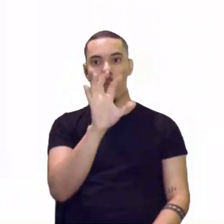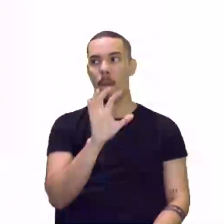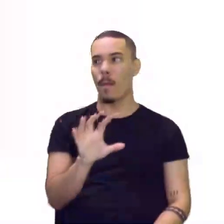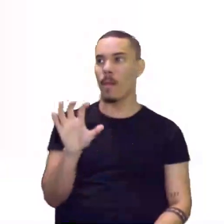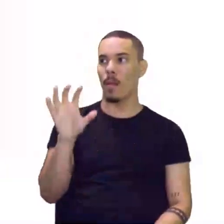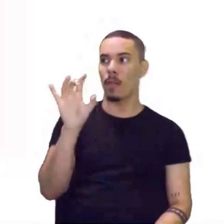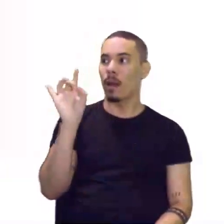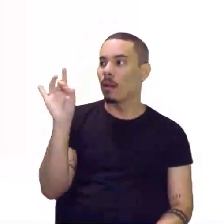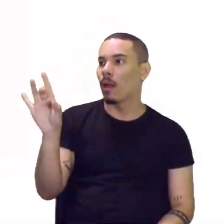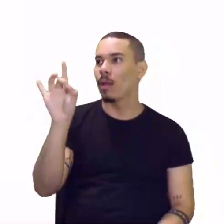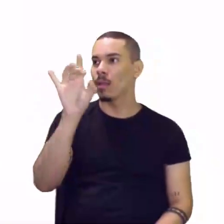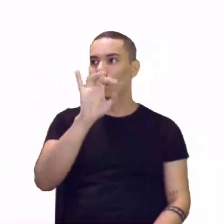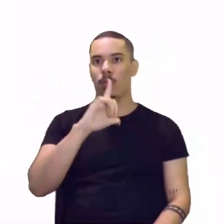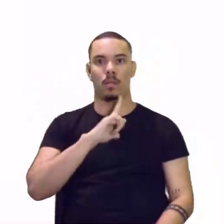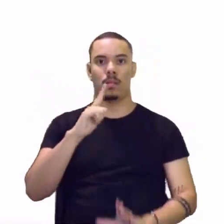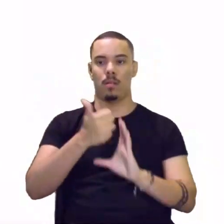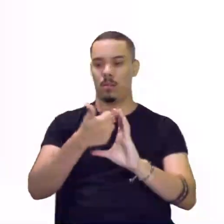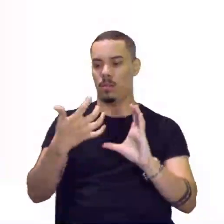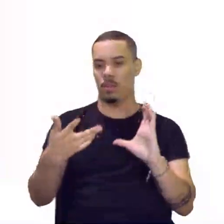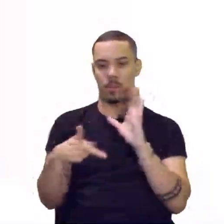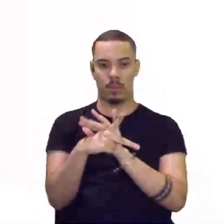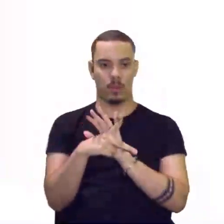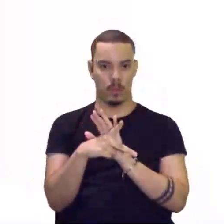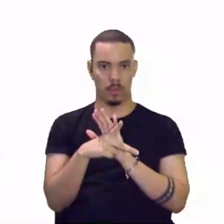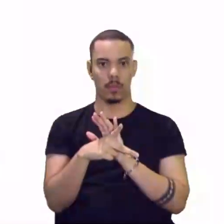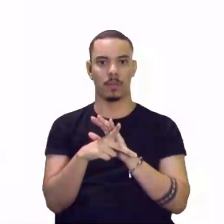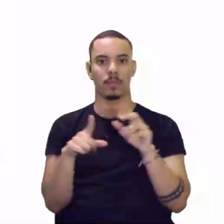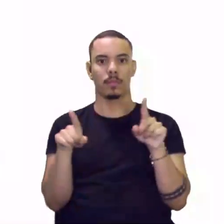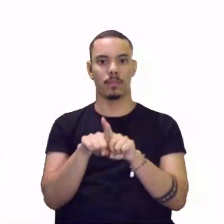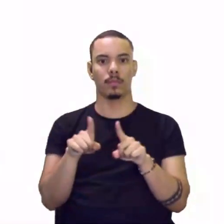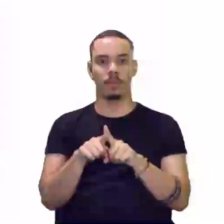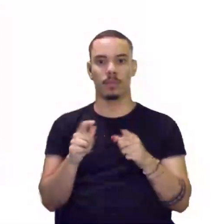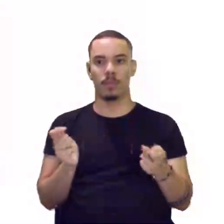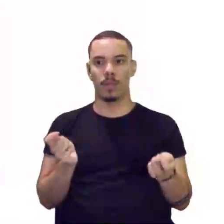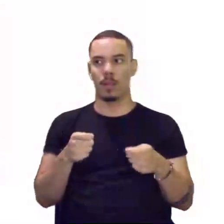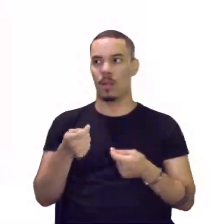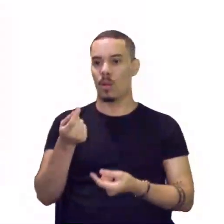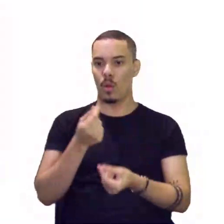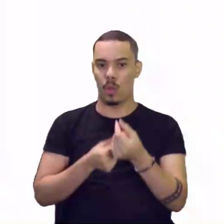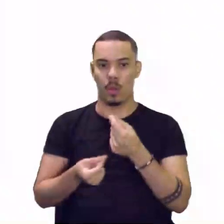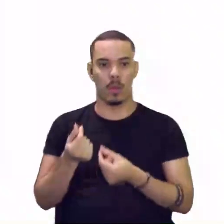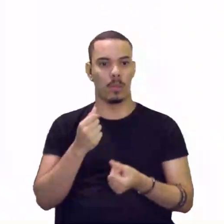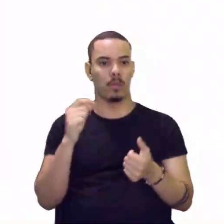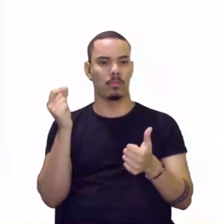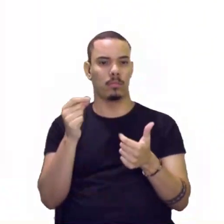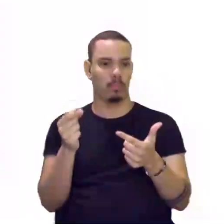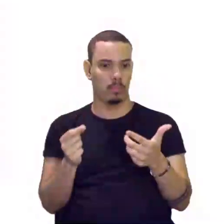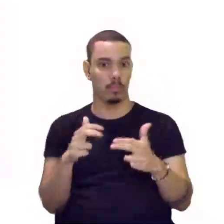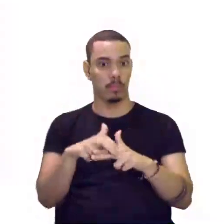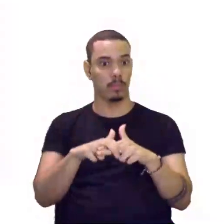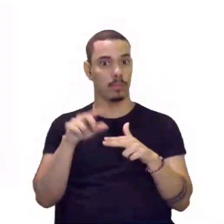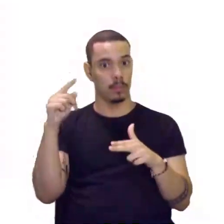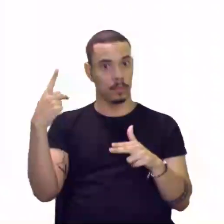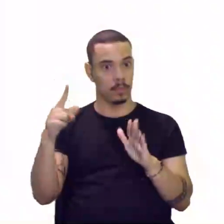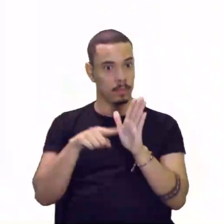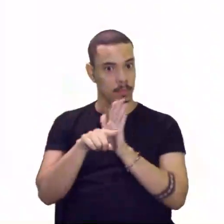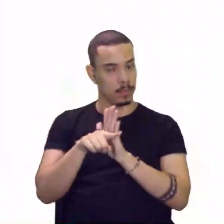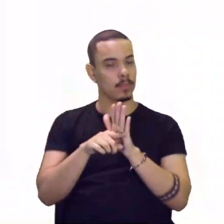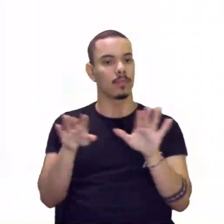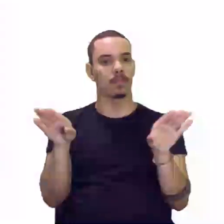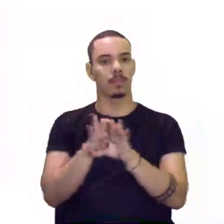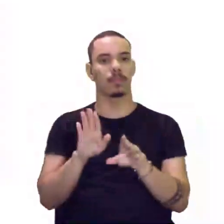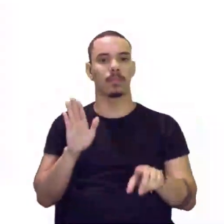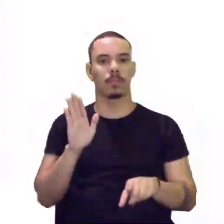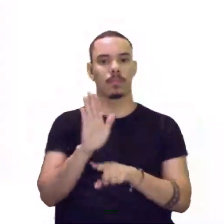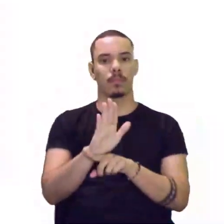região geográfica vai ter a sua característica, o seu potencial econômico, o seu potencial industrial. Então, essa pesquisa também acaba